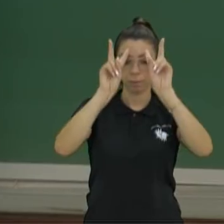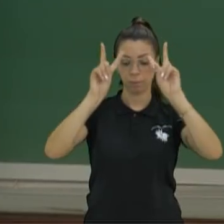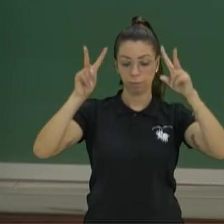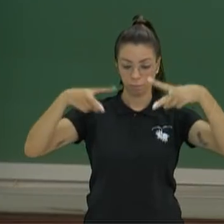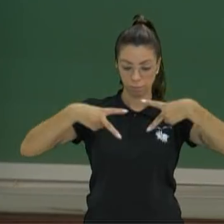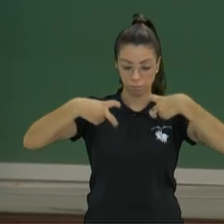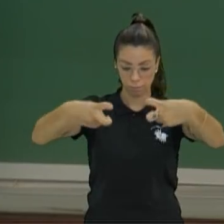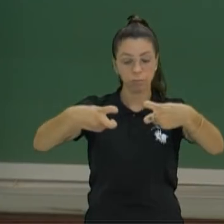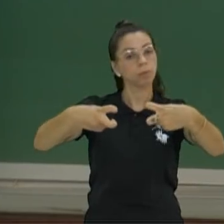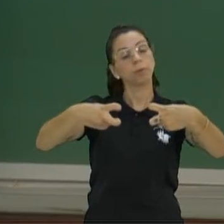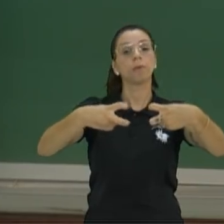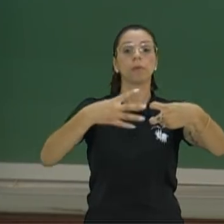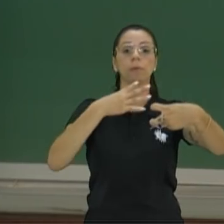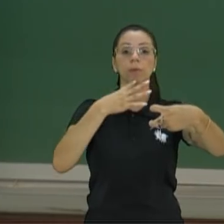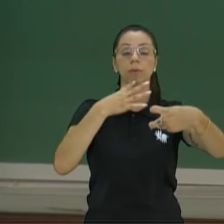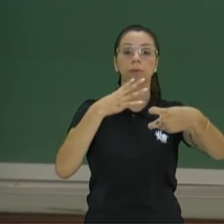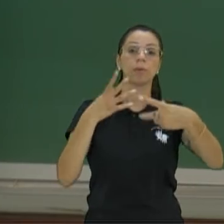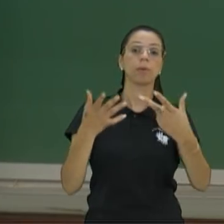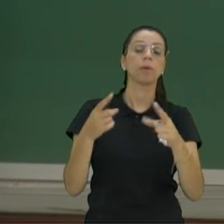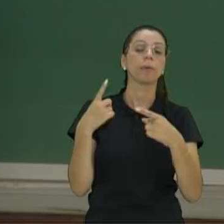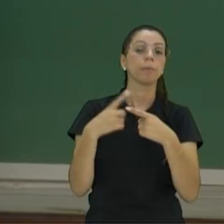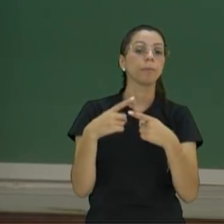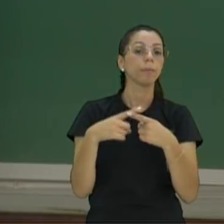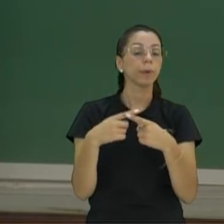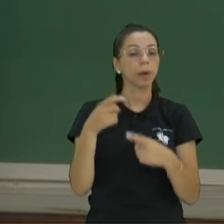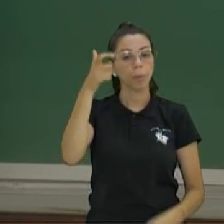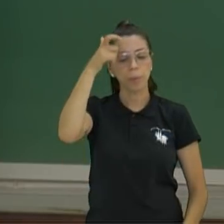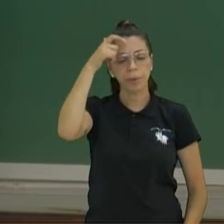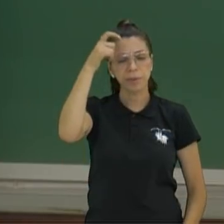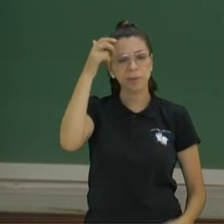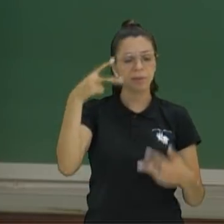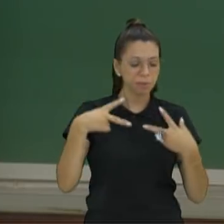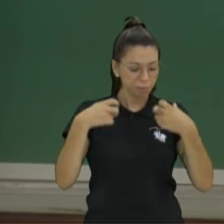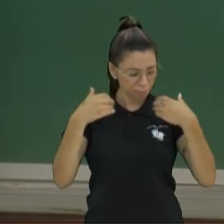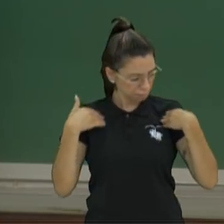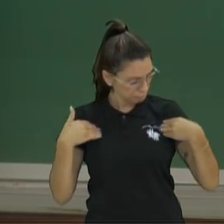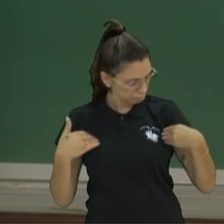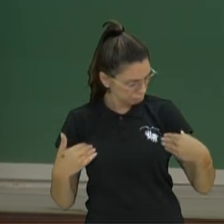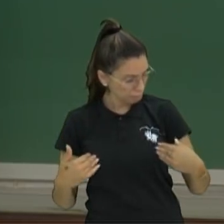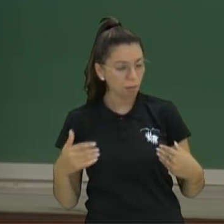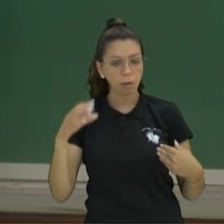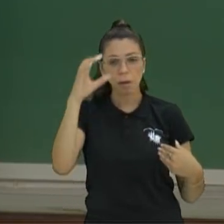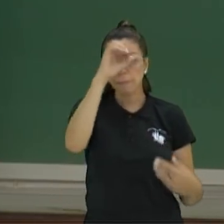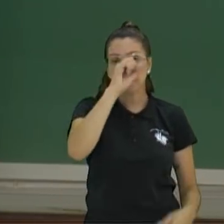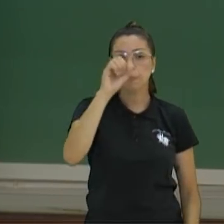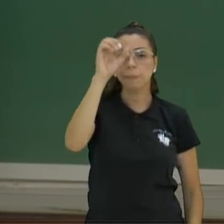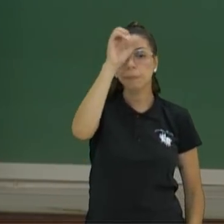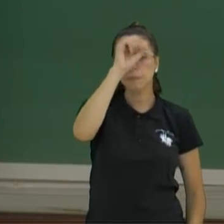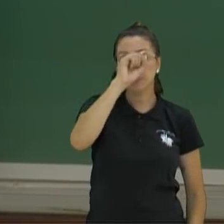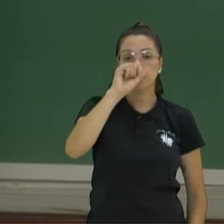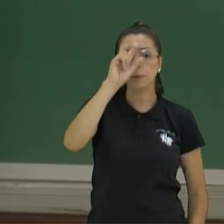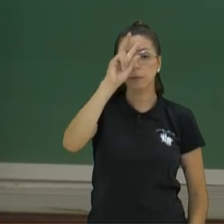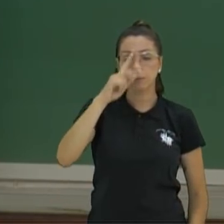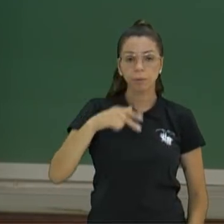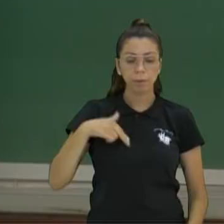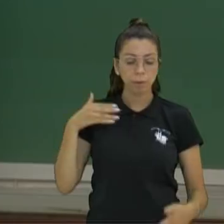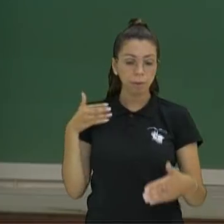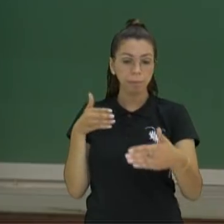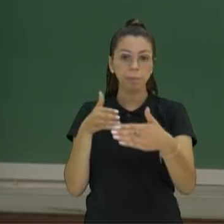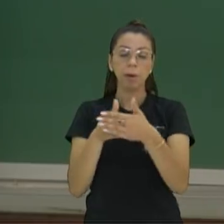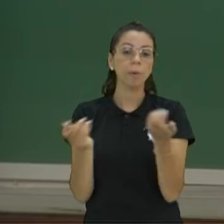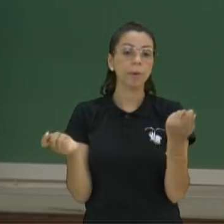corporal, por quê? Porque ao praticar essas atividades, eu começo a aprender mais sobre as minhas